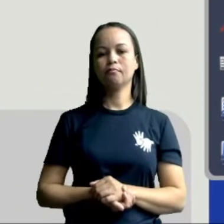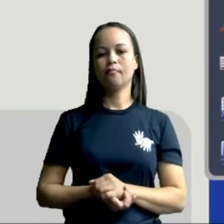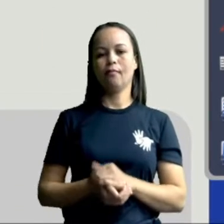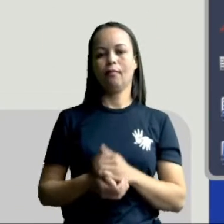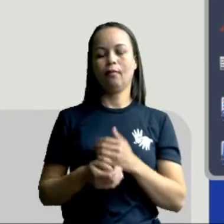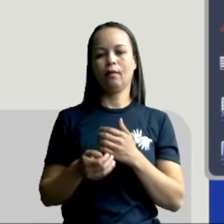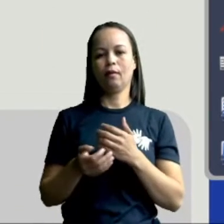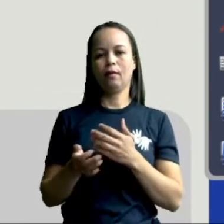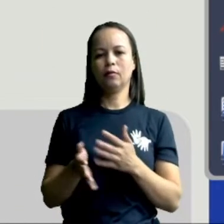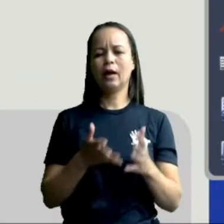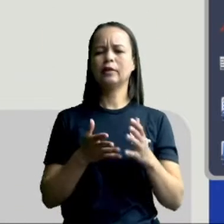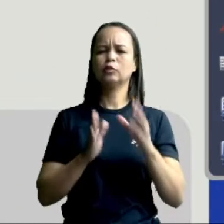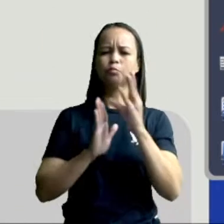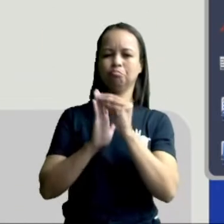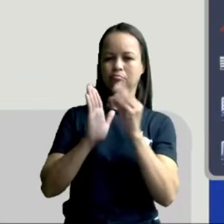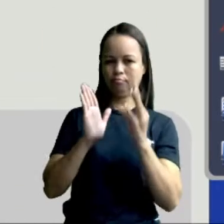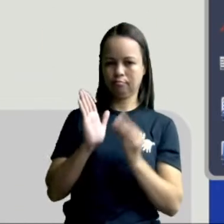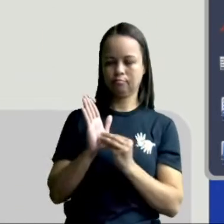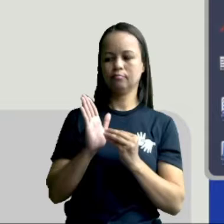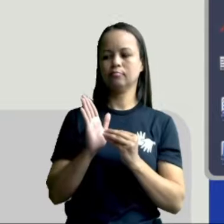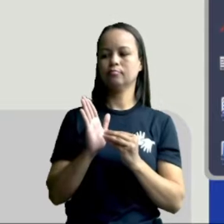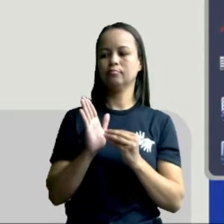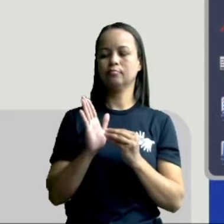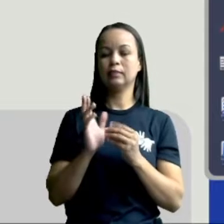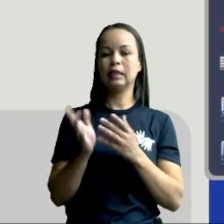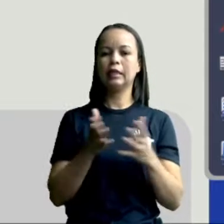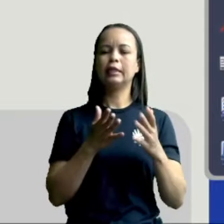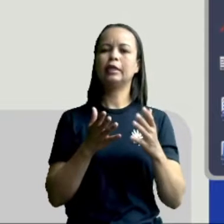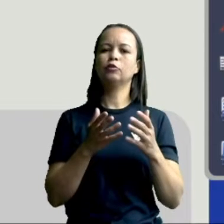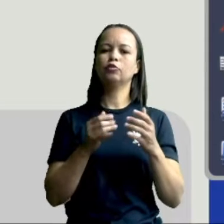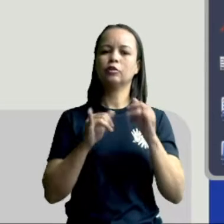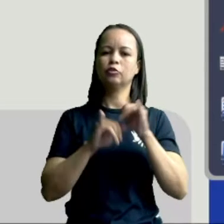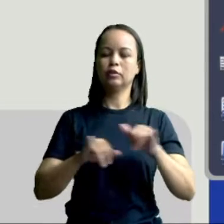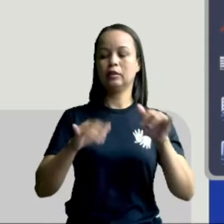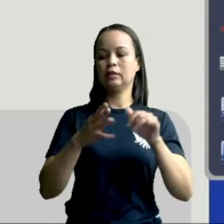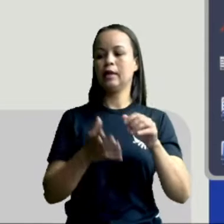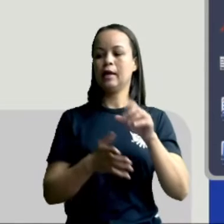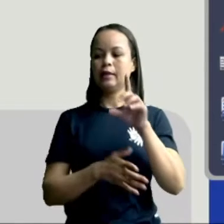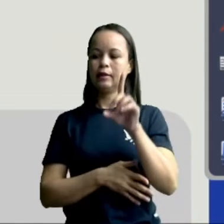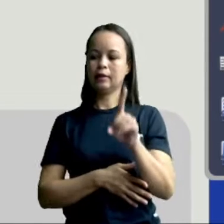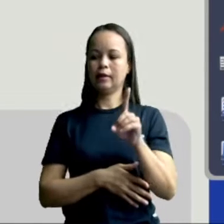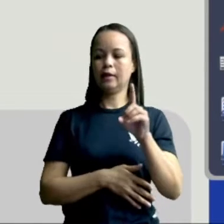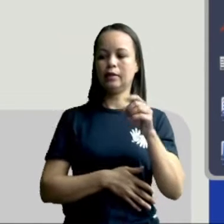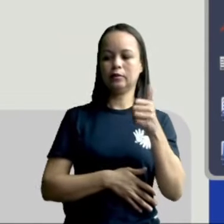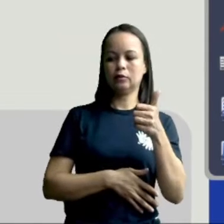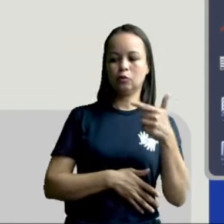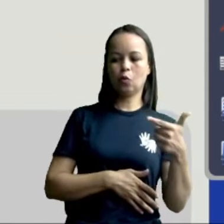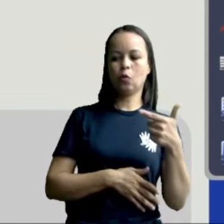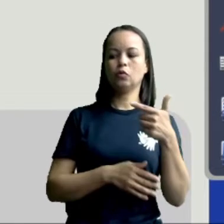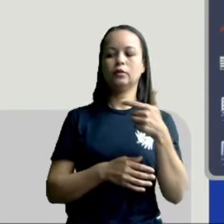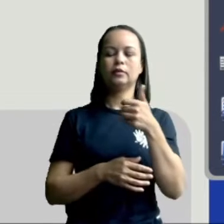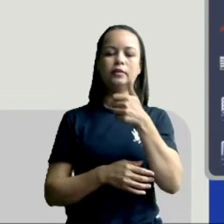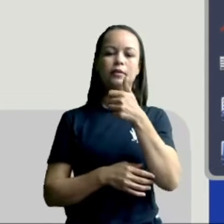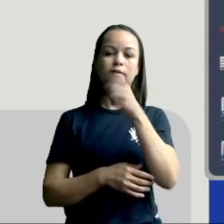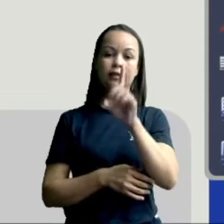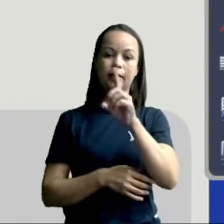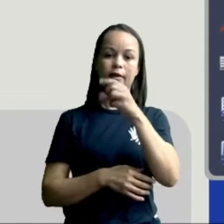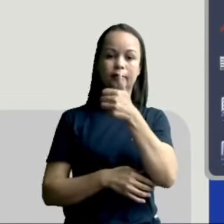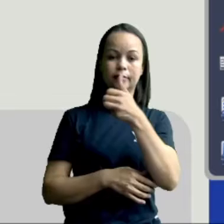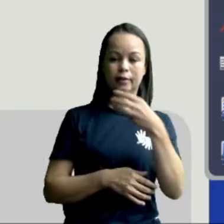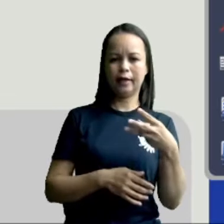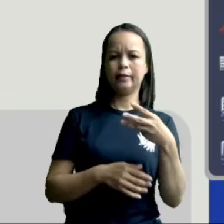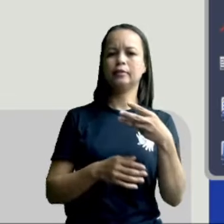são conteúdos que estão nos descritores D12 e D13 do SAEB-SAEP,